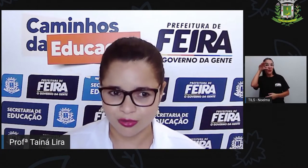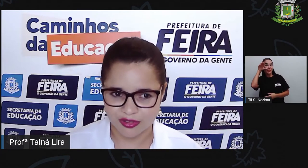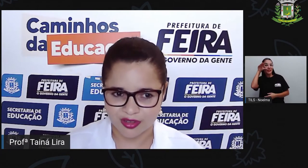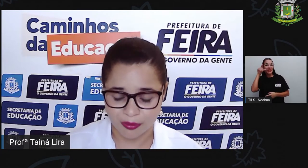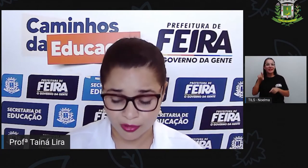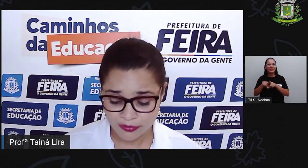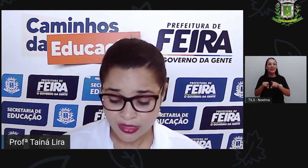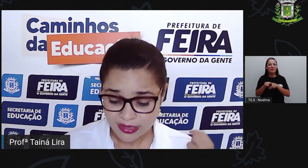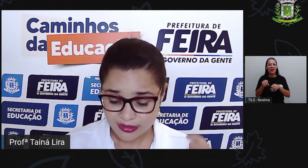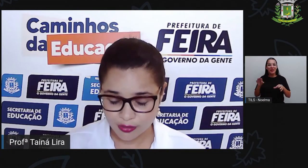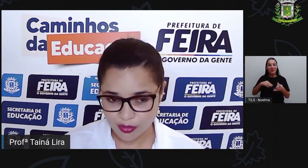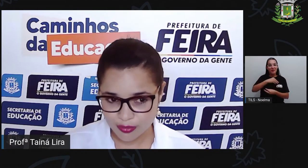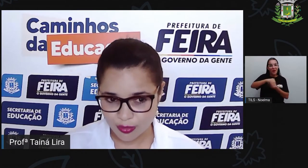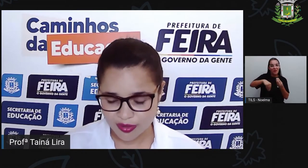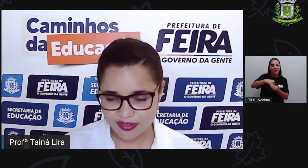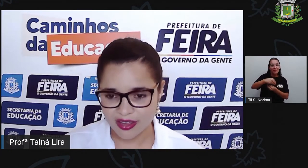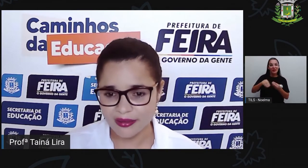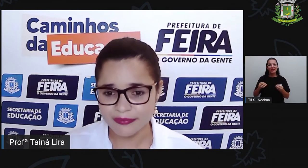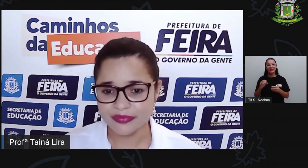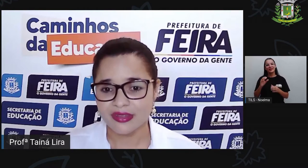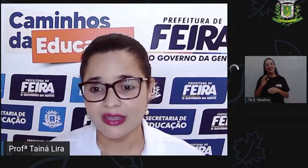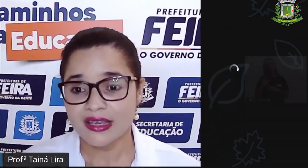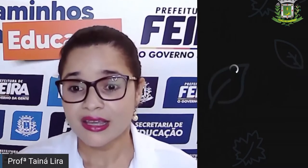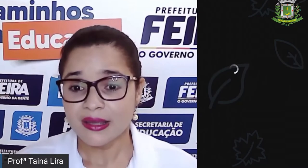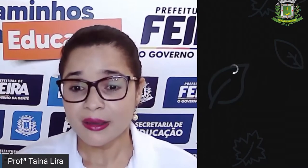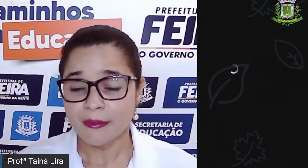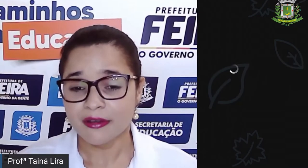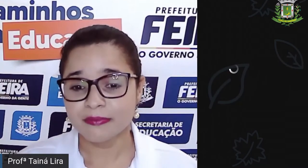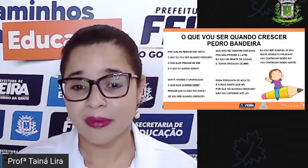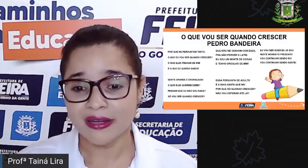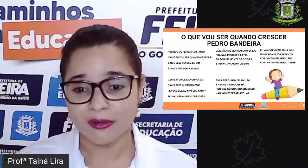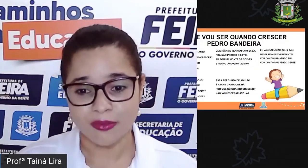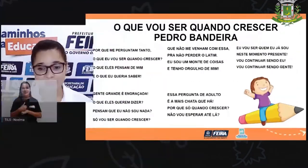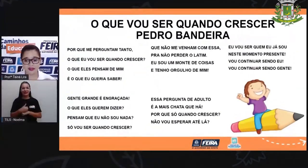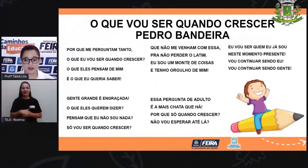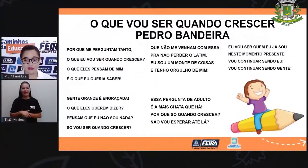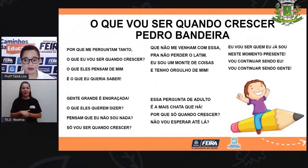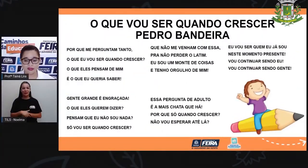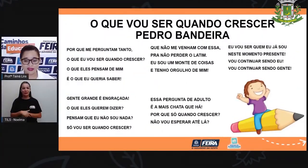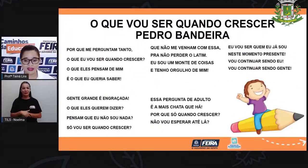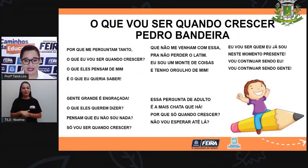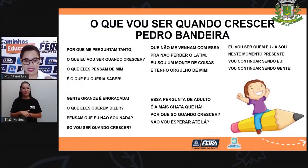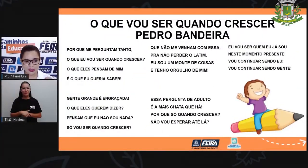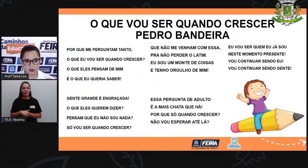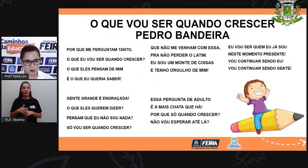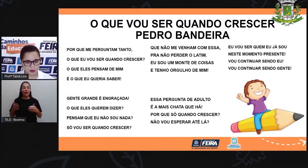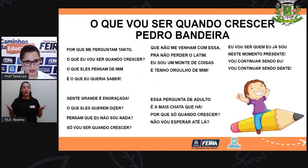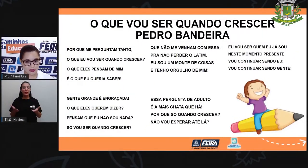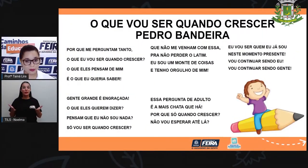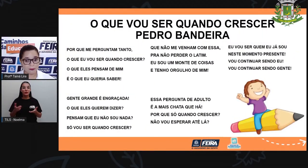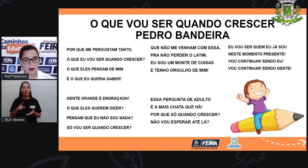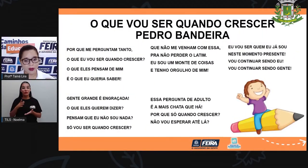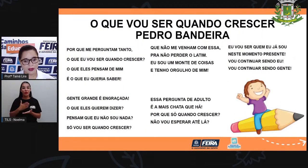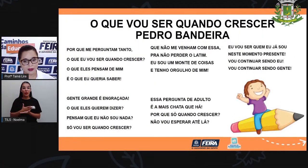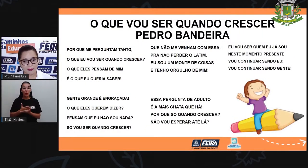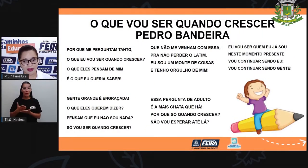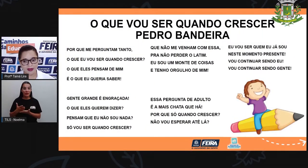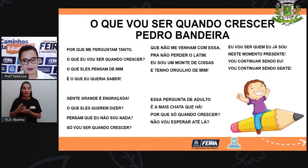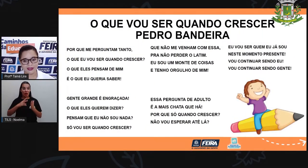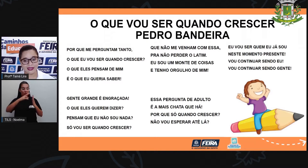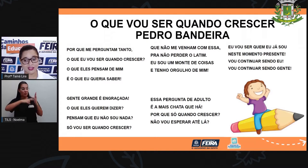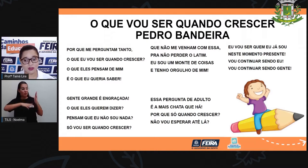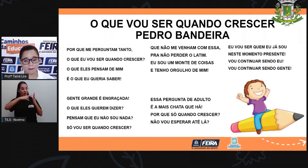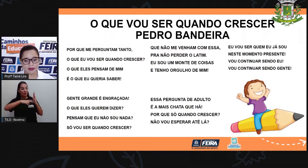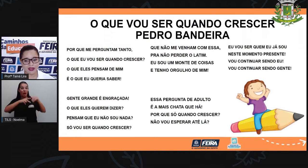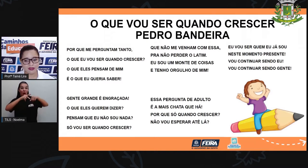profissões, tá bom? Então vamos começar? Para começar, nós vamos fazer a leitura do poema,